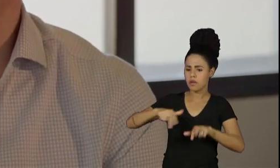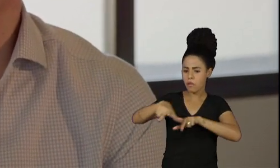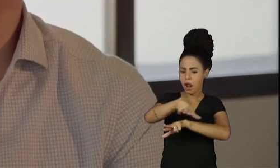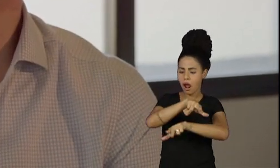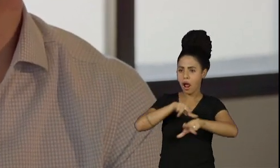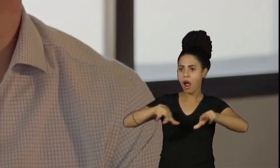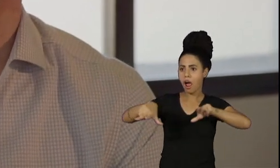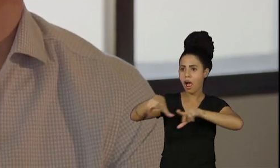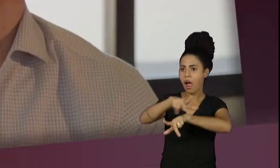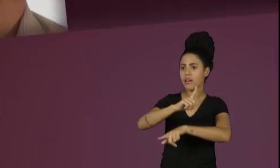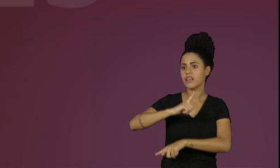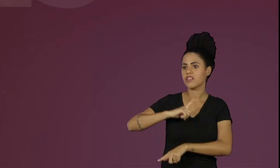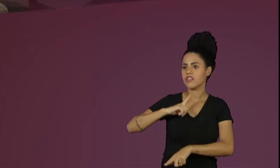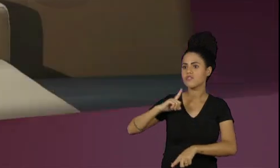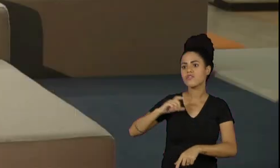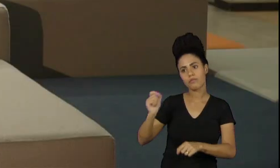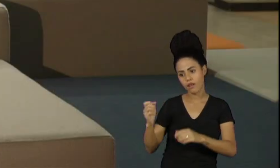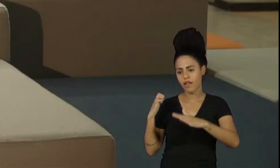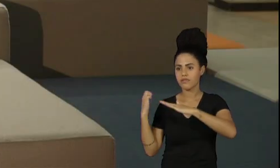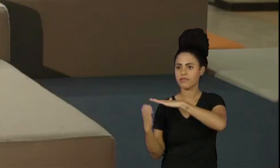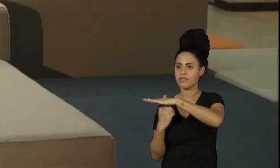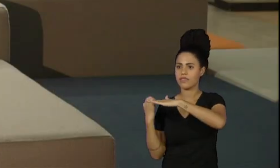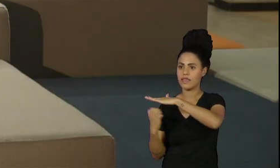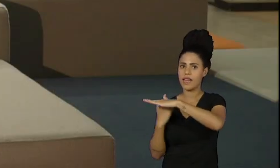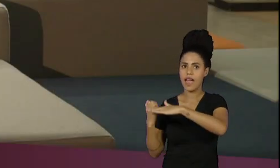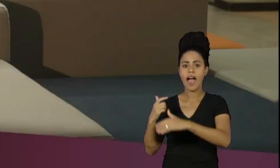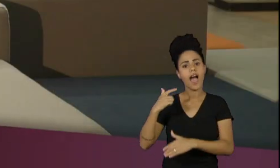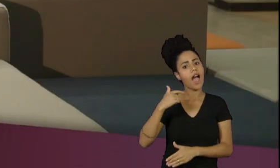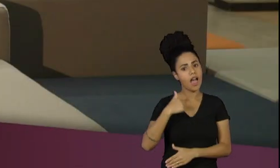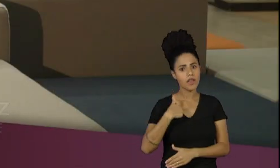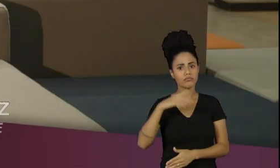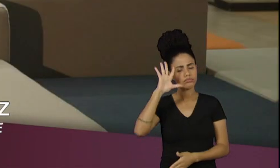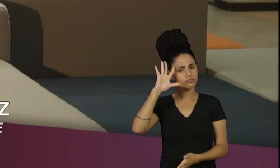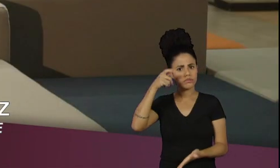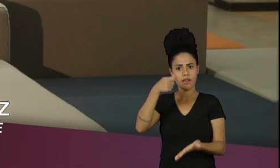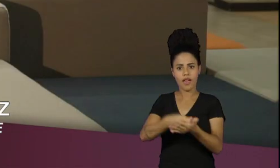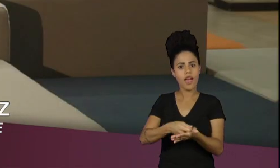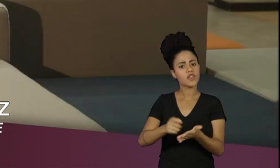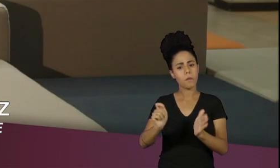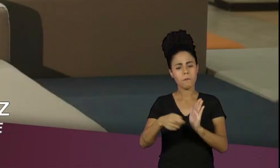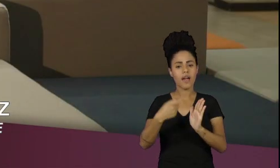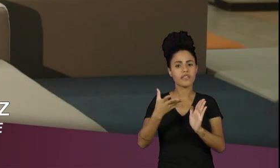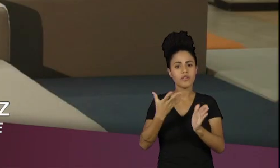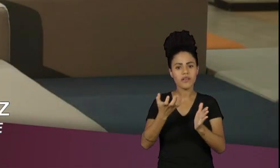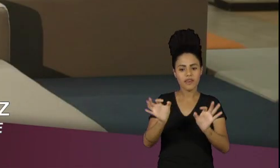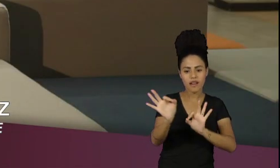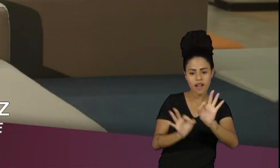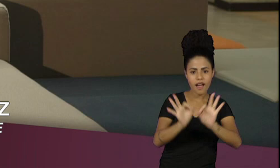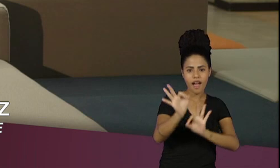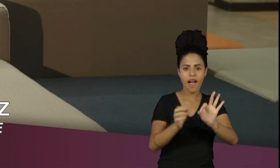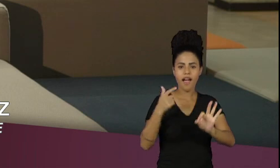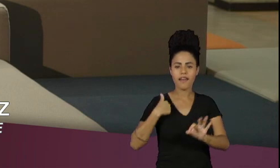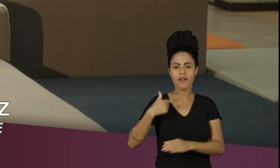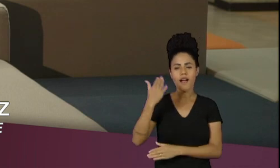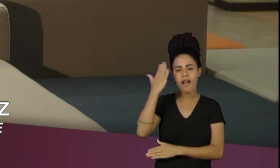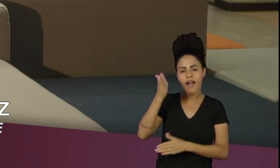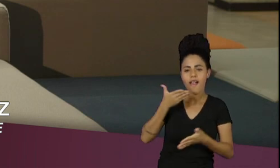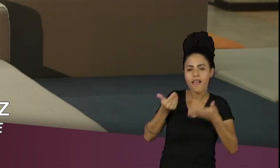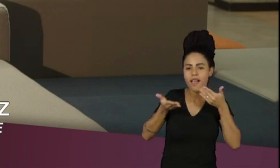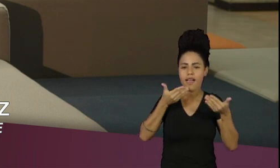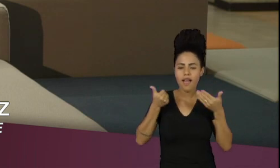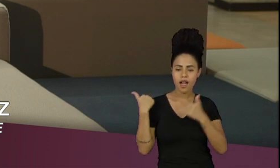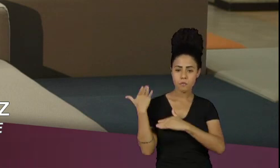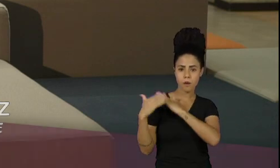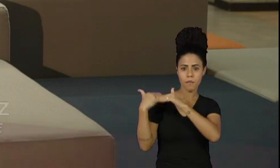sua raiz de negócio. Eu decidi me inscrever no programa porque eu queria potencializar os meus conhecimentos e me desenvolver